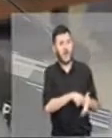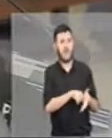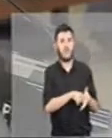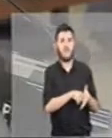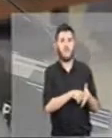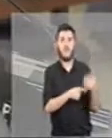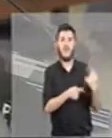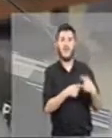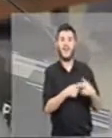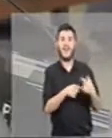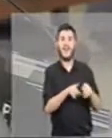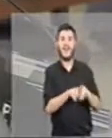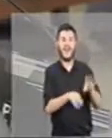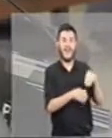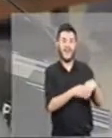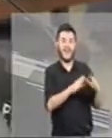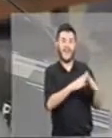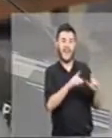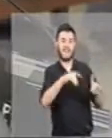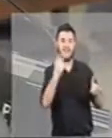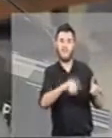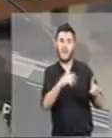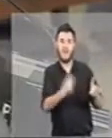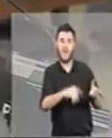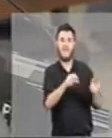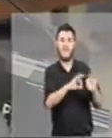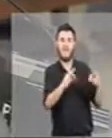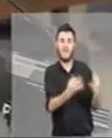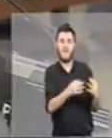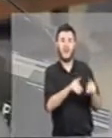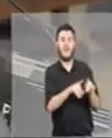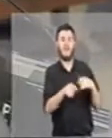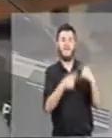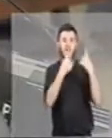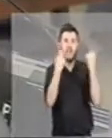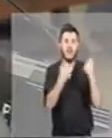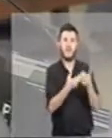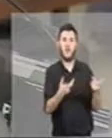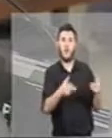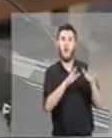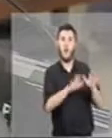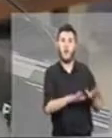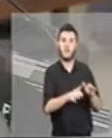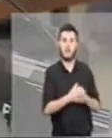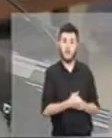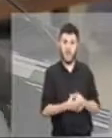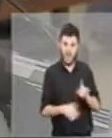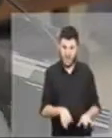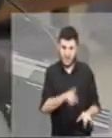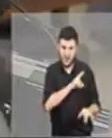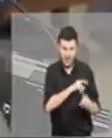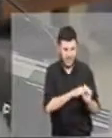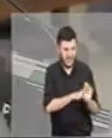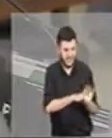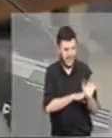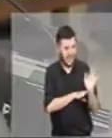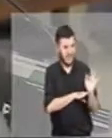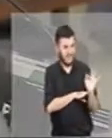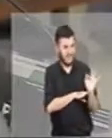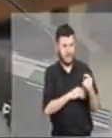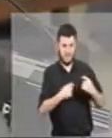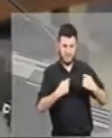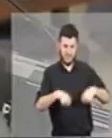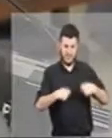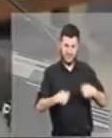seja do Supremo Tribunal Federal. E menos ainda que tenha que ter autorização do presidente do Supremo ou do presidente da